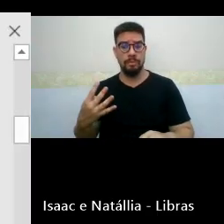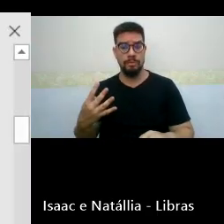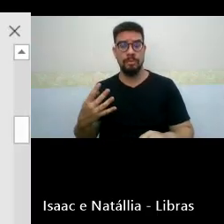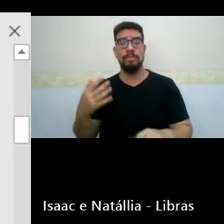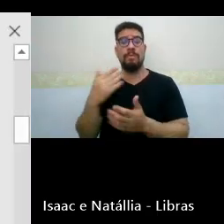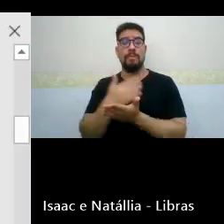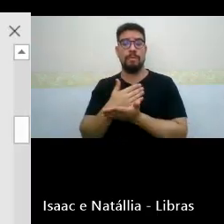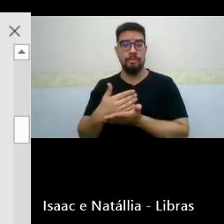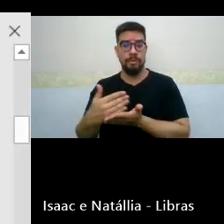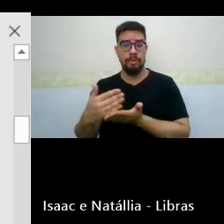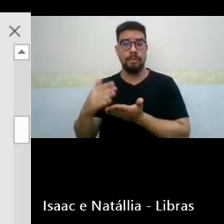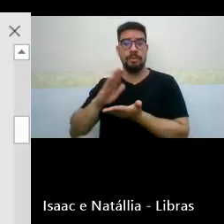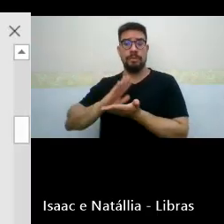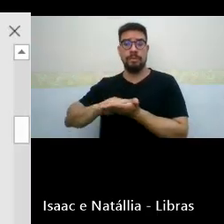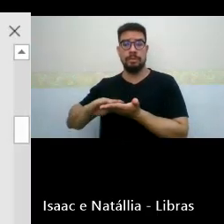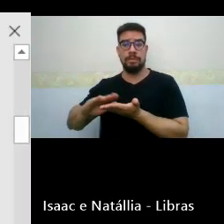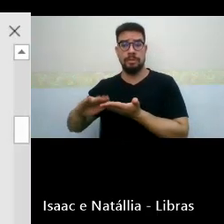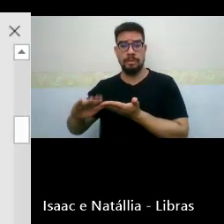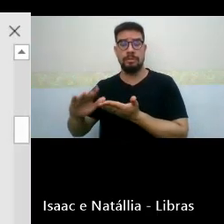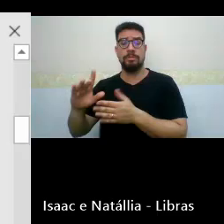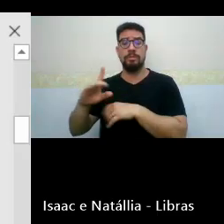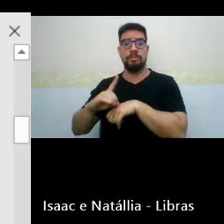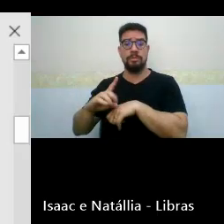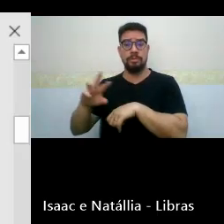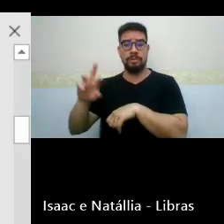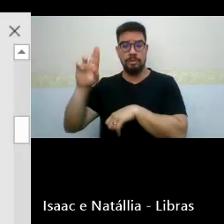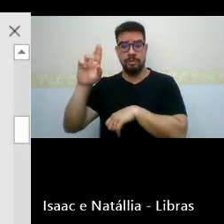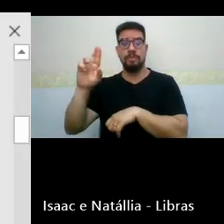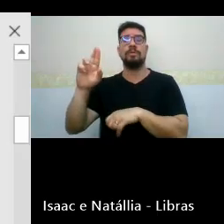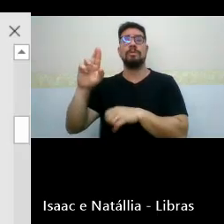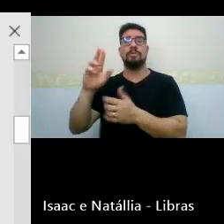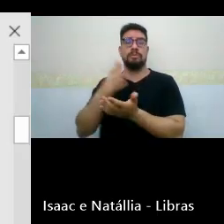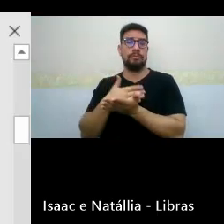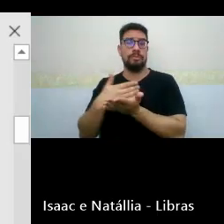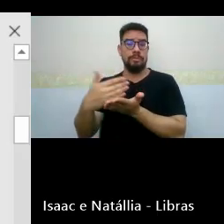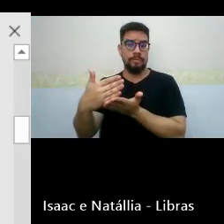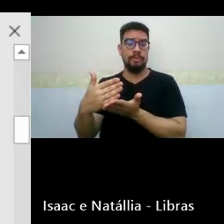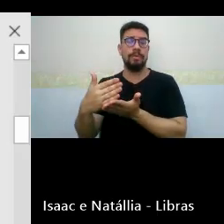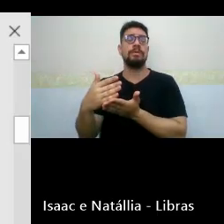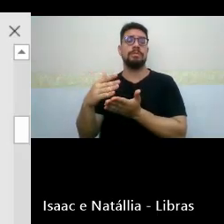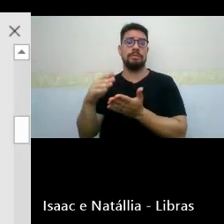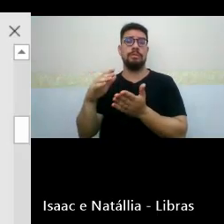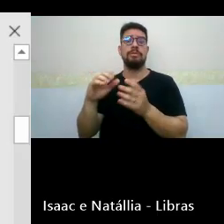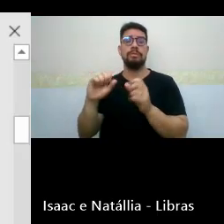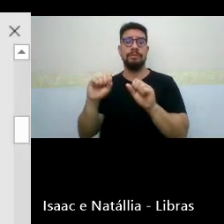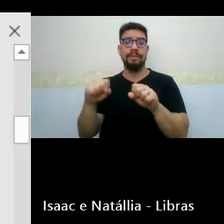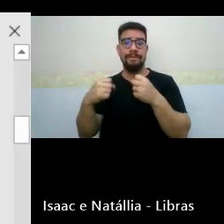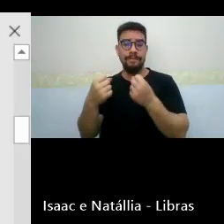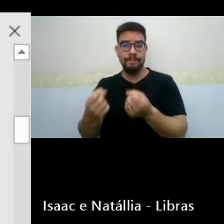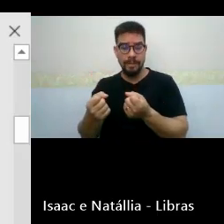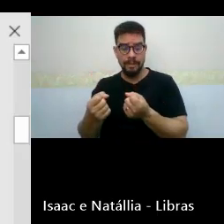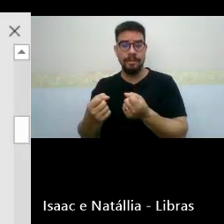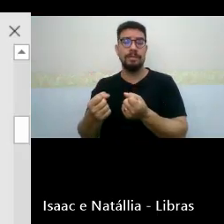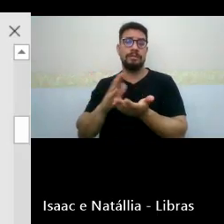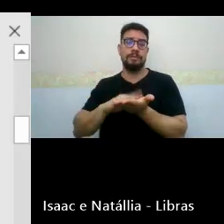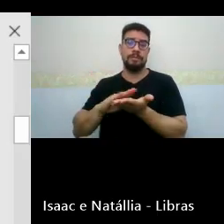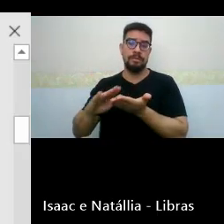de dissertação e doutorado, né, de dissertação de mestrado e tese de doutorado, por meio